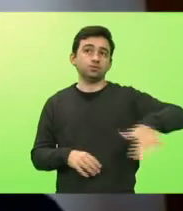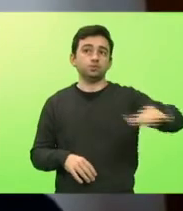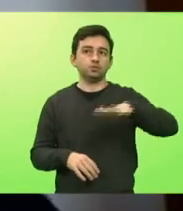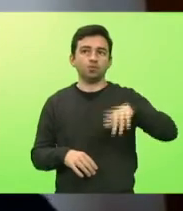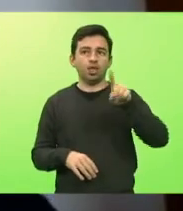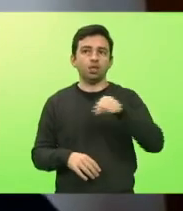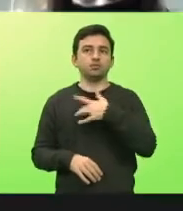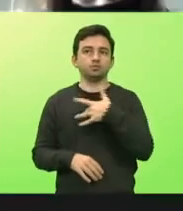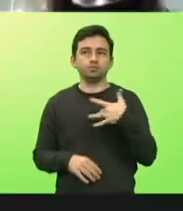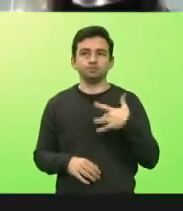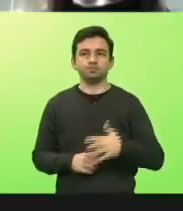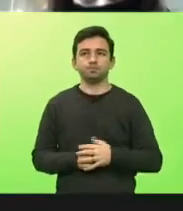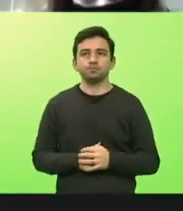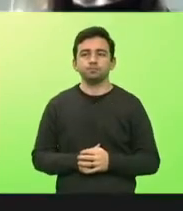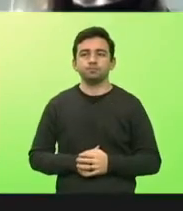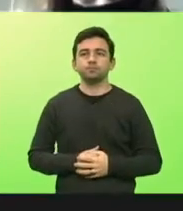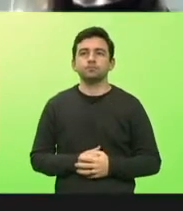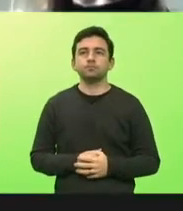saúde.